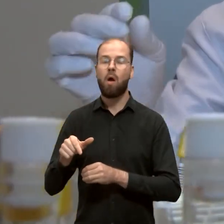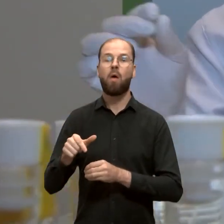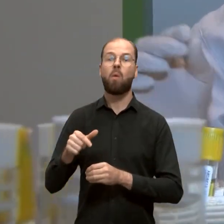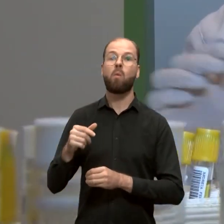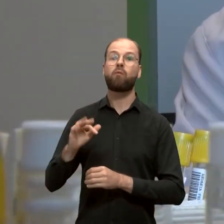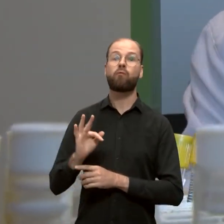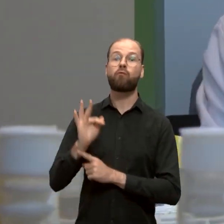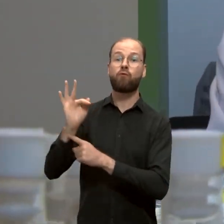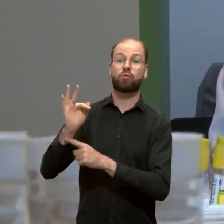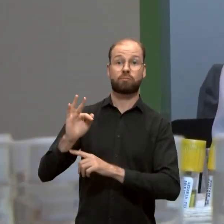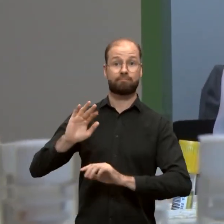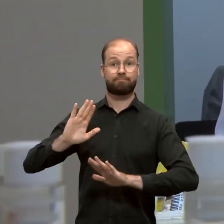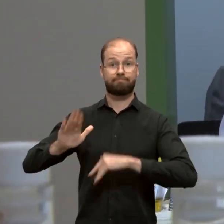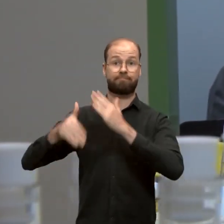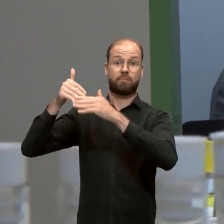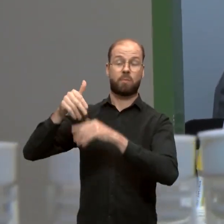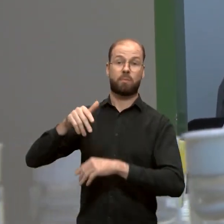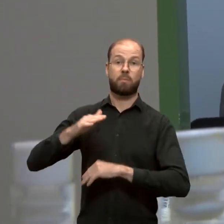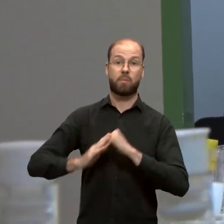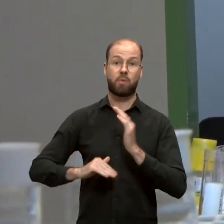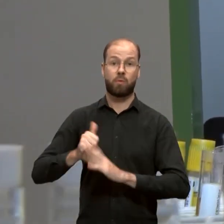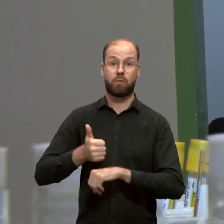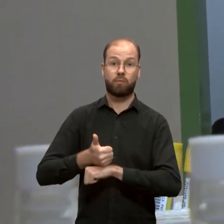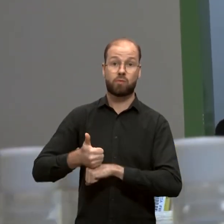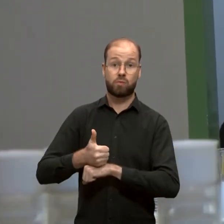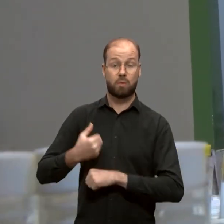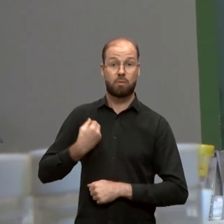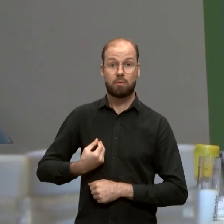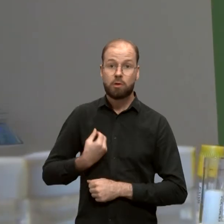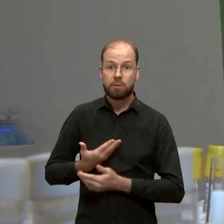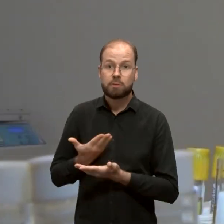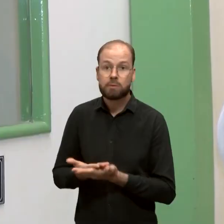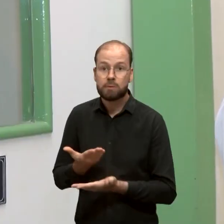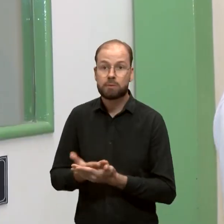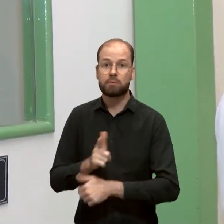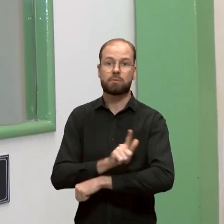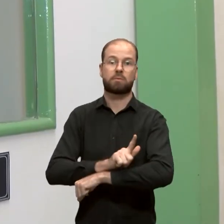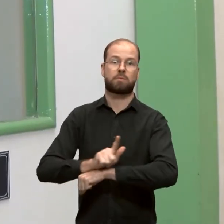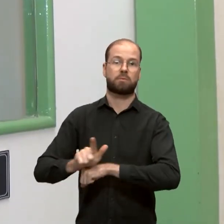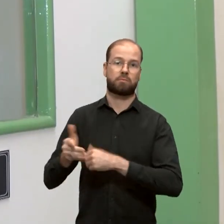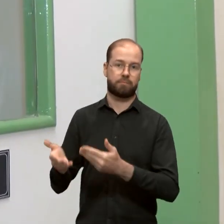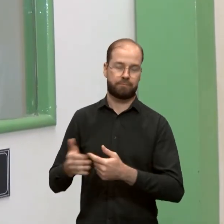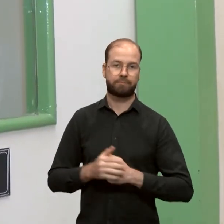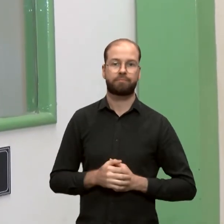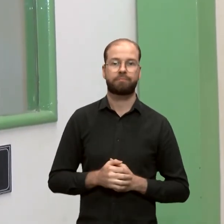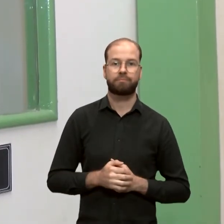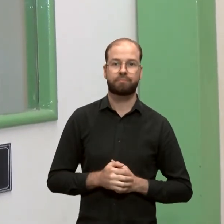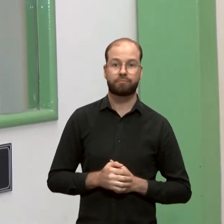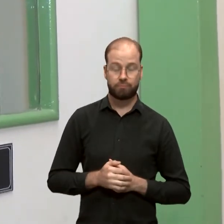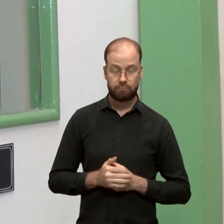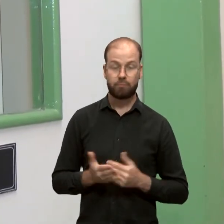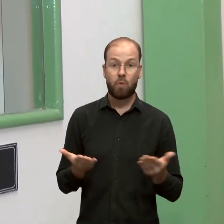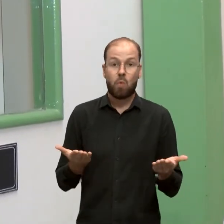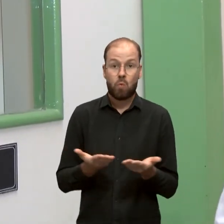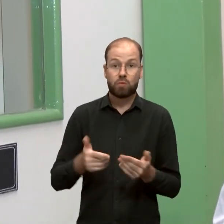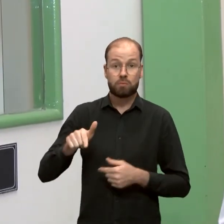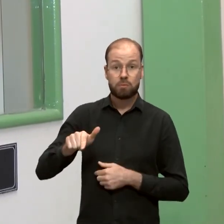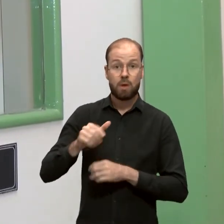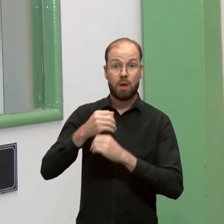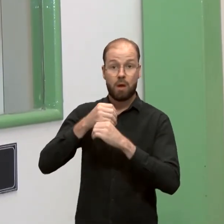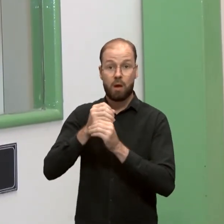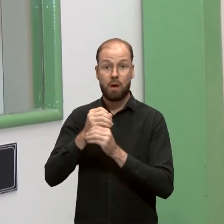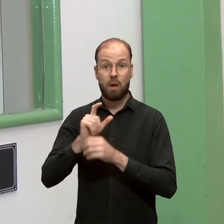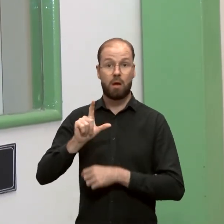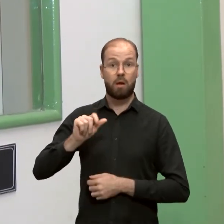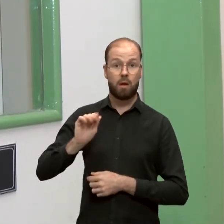da saúde que estão aqui se especializando, né, se graduando? Então, hoje o laboratório ele